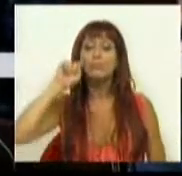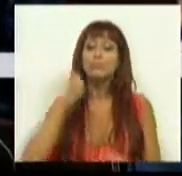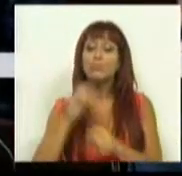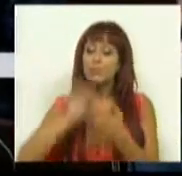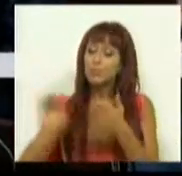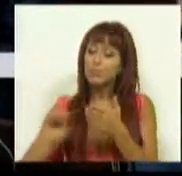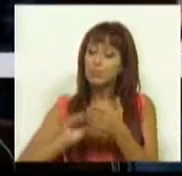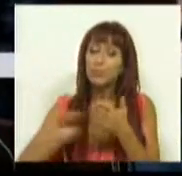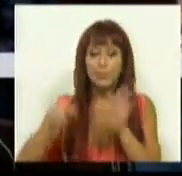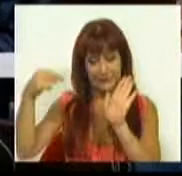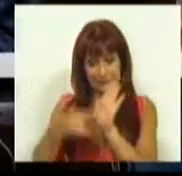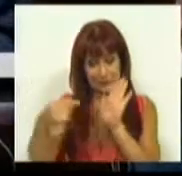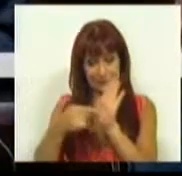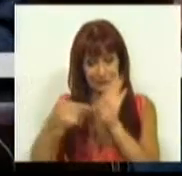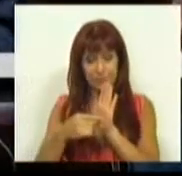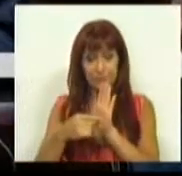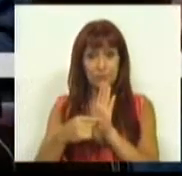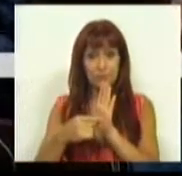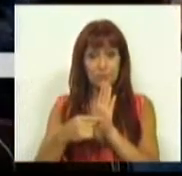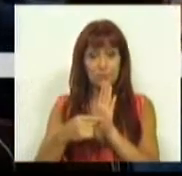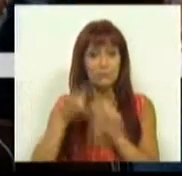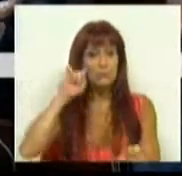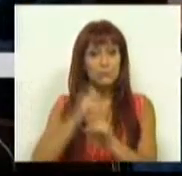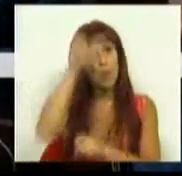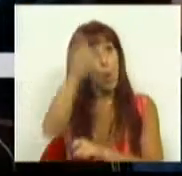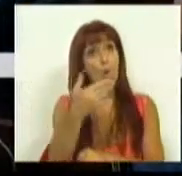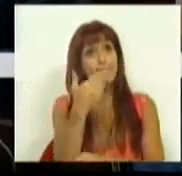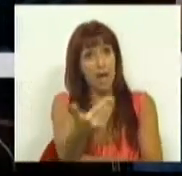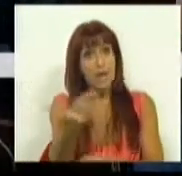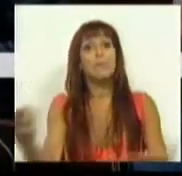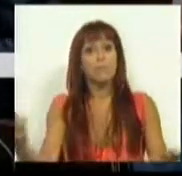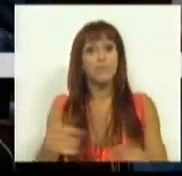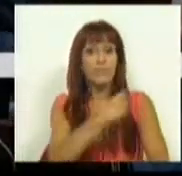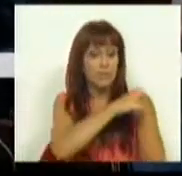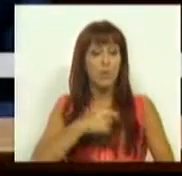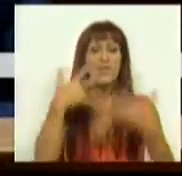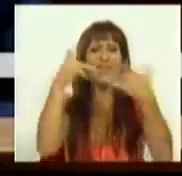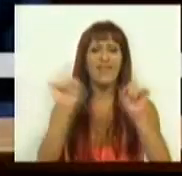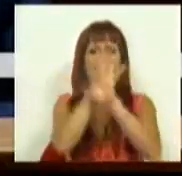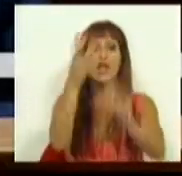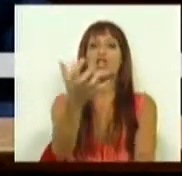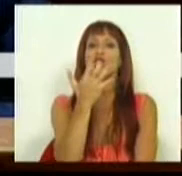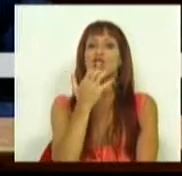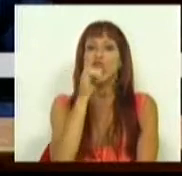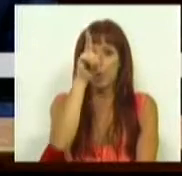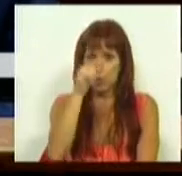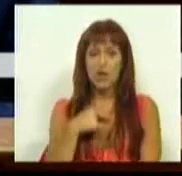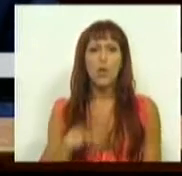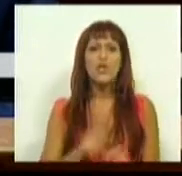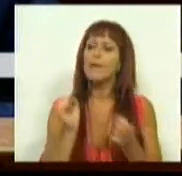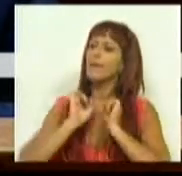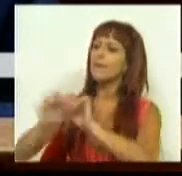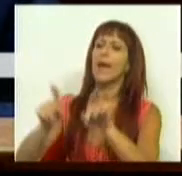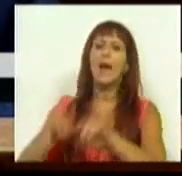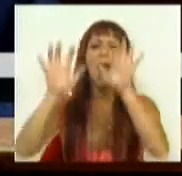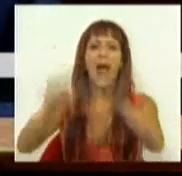requerimento. Requerimento esse que requer a Vossa Excelência que, em nome da transparência e do rigor, sejam remetidos